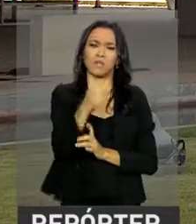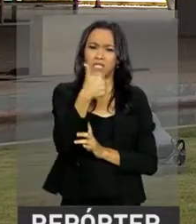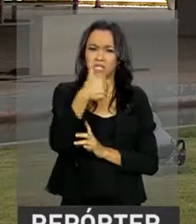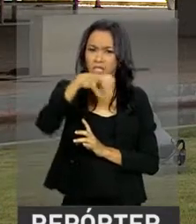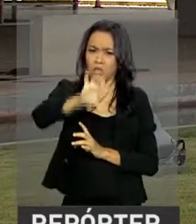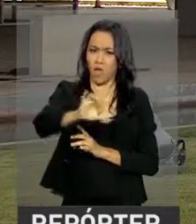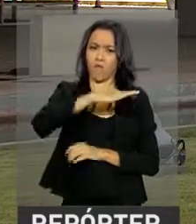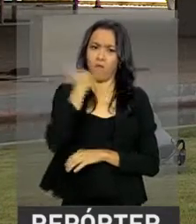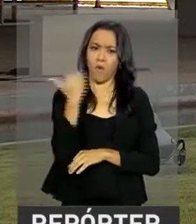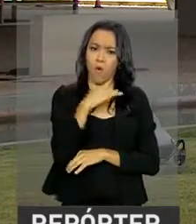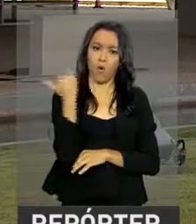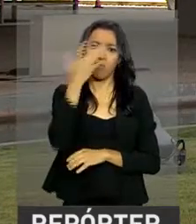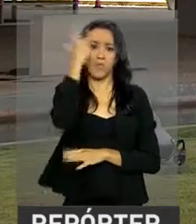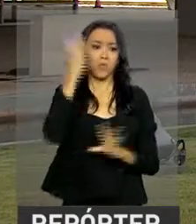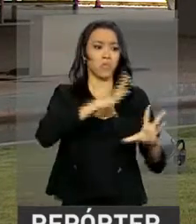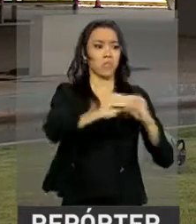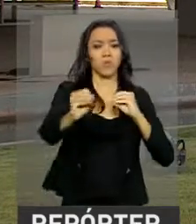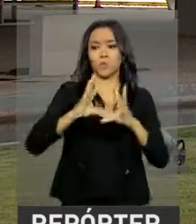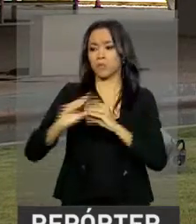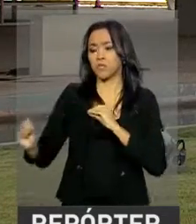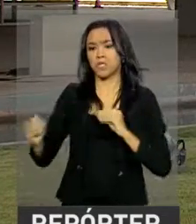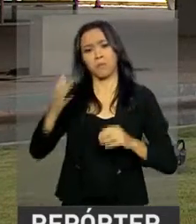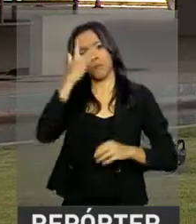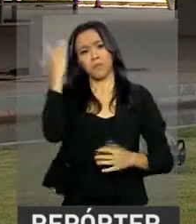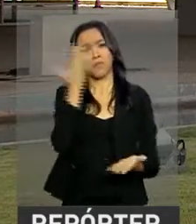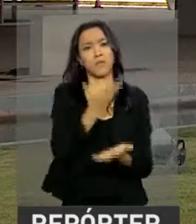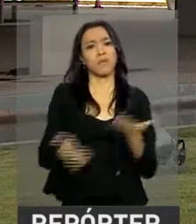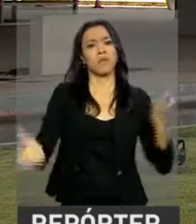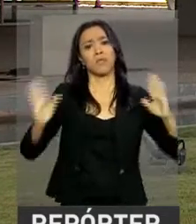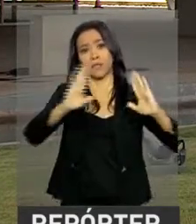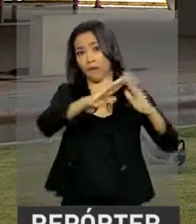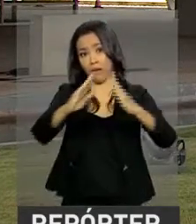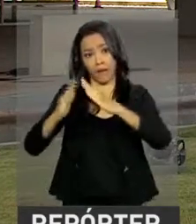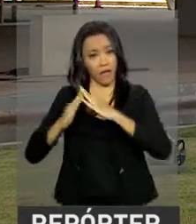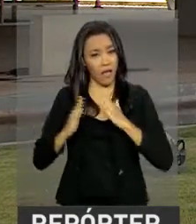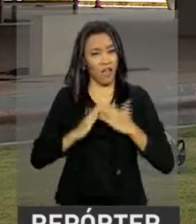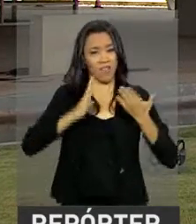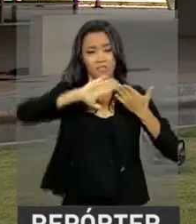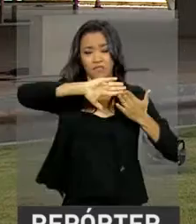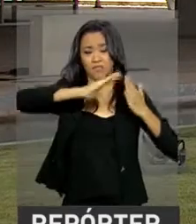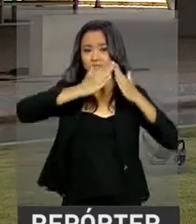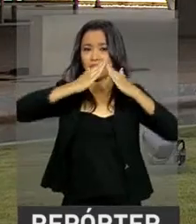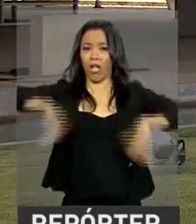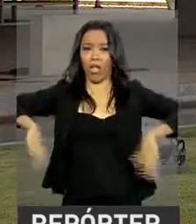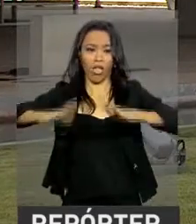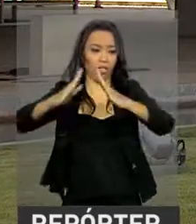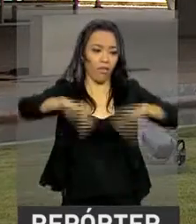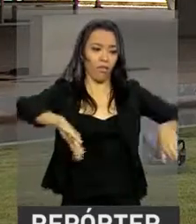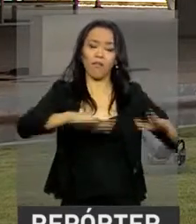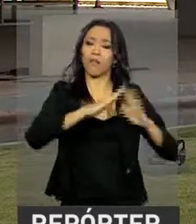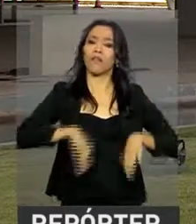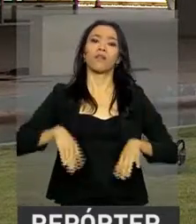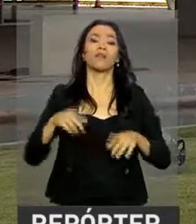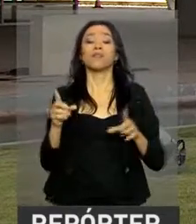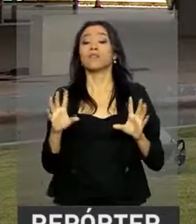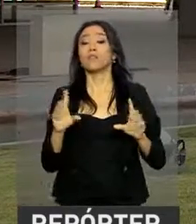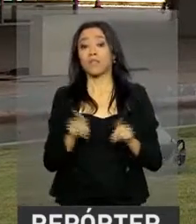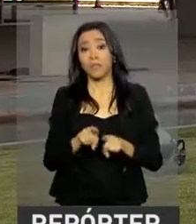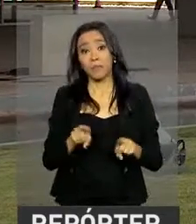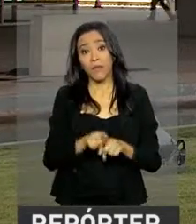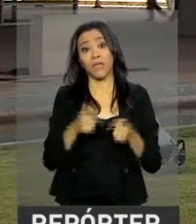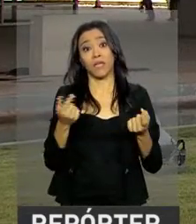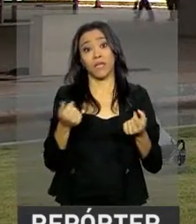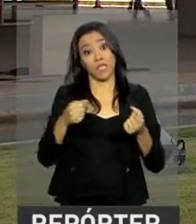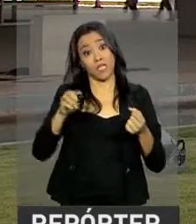mortos, desaparecidos, desabrigados, feridos, também provocou muito estrago aí em construções lá da região, inclusive no